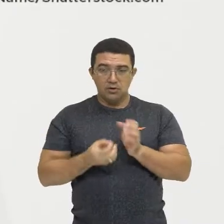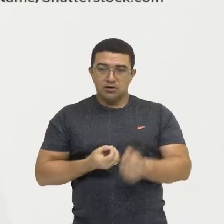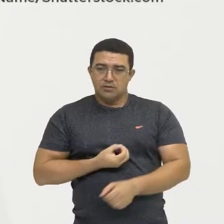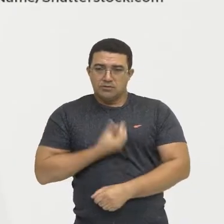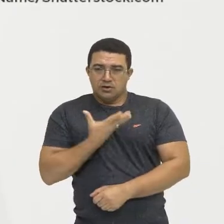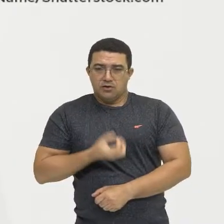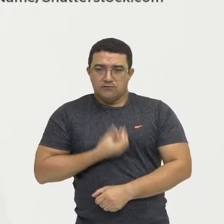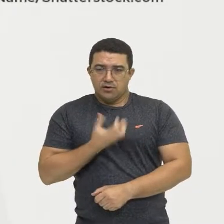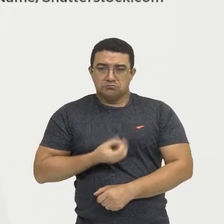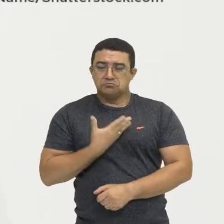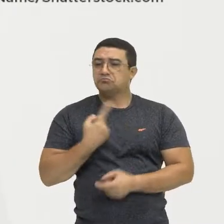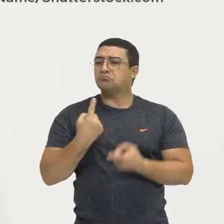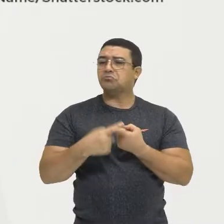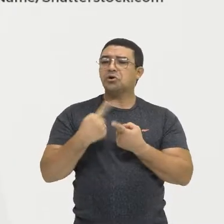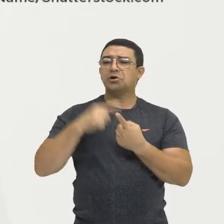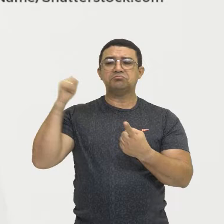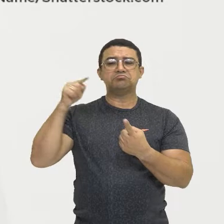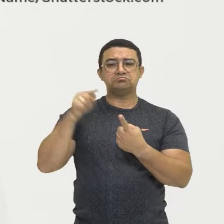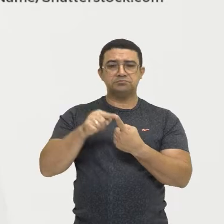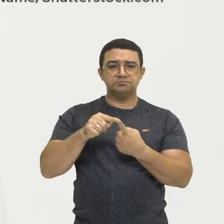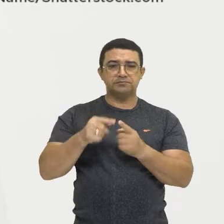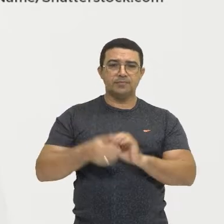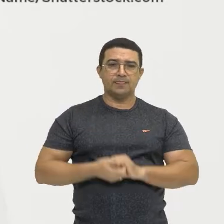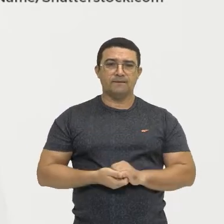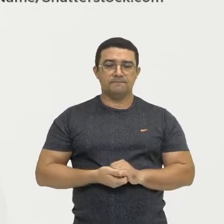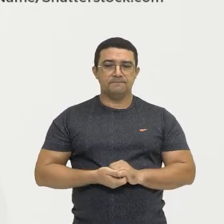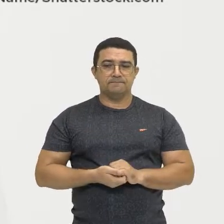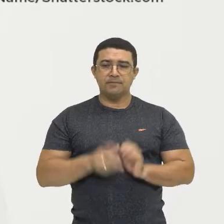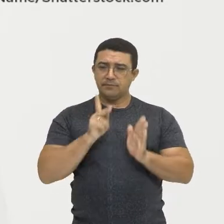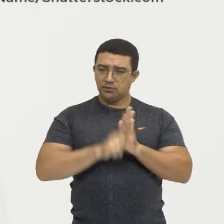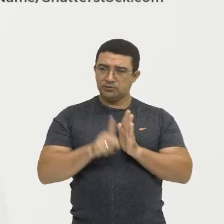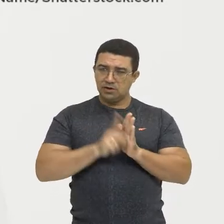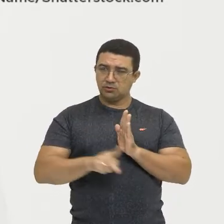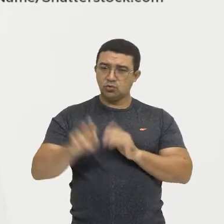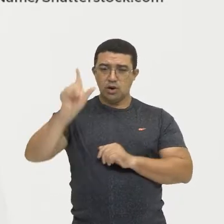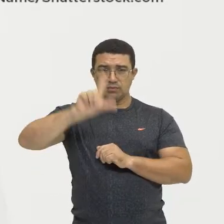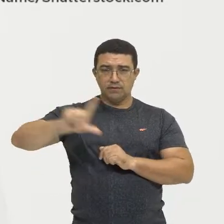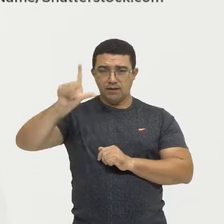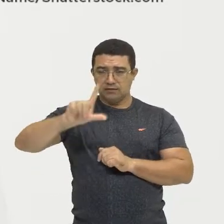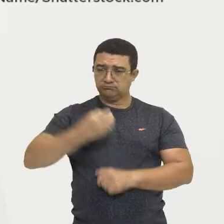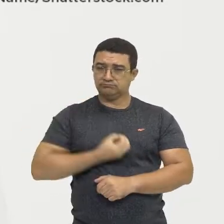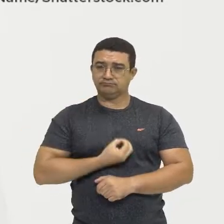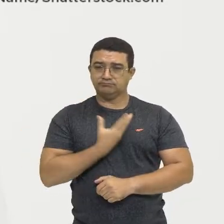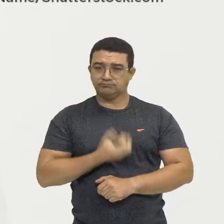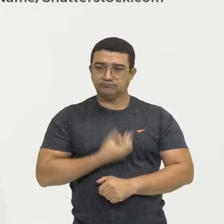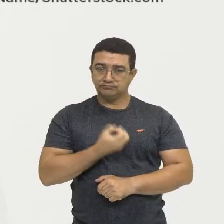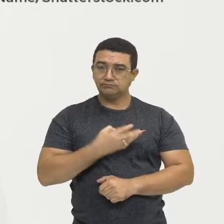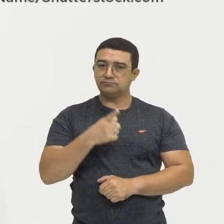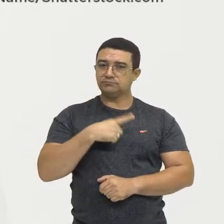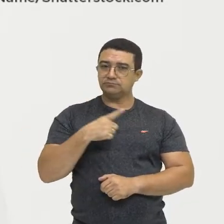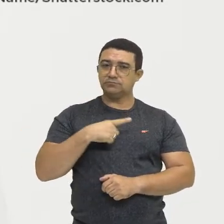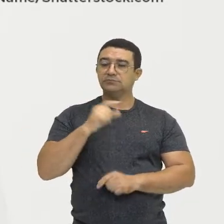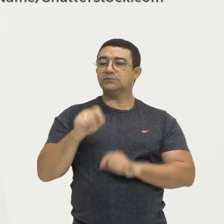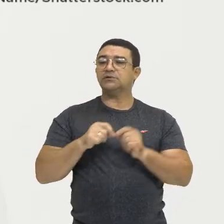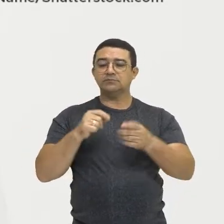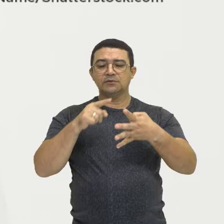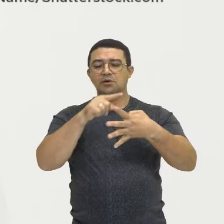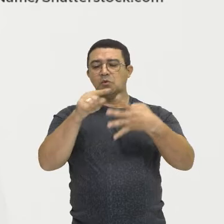que ele se propõe? Então, gente, o projeto literário do trovadorismo, ele se compõe aí de